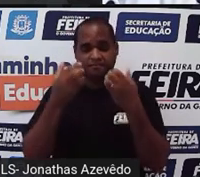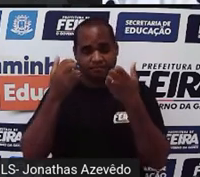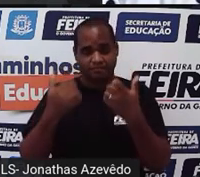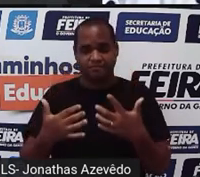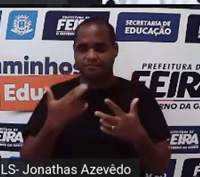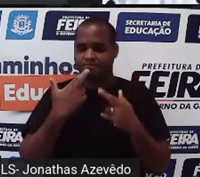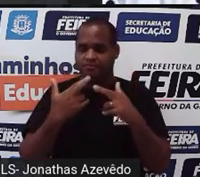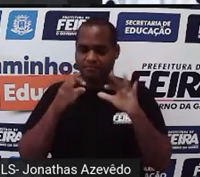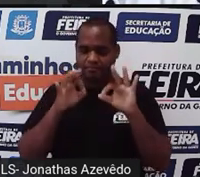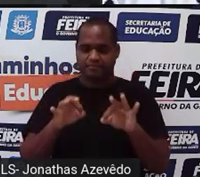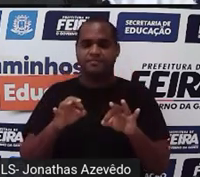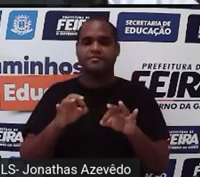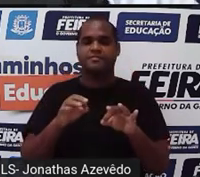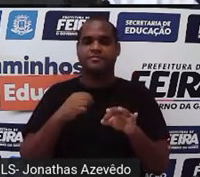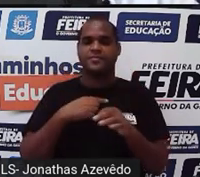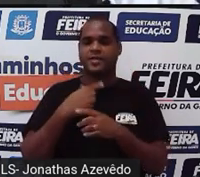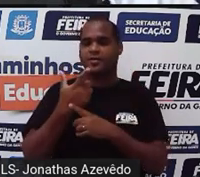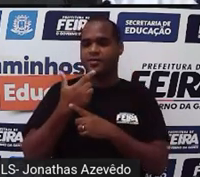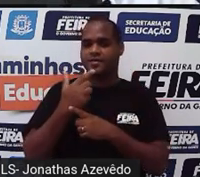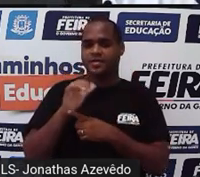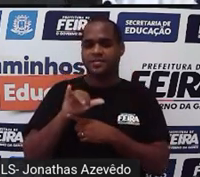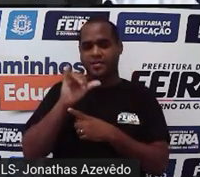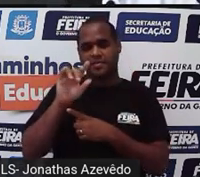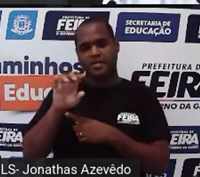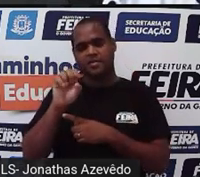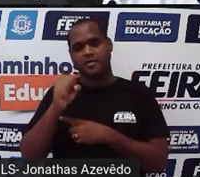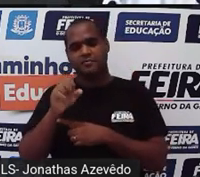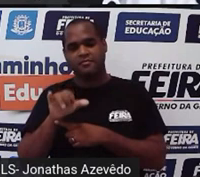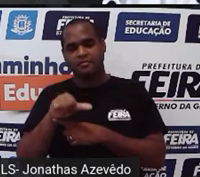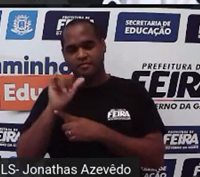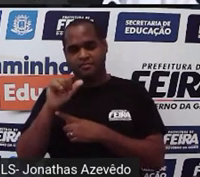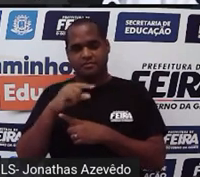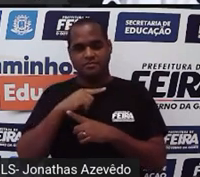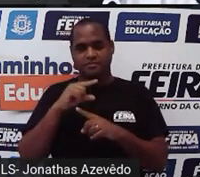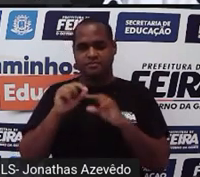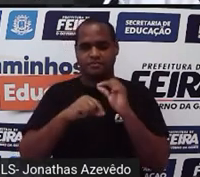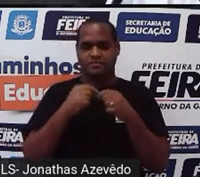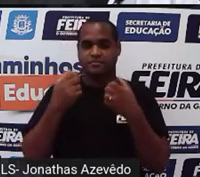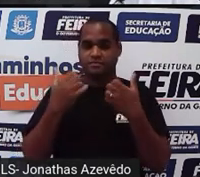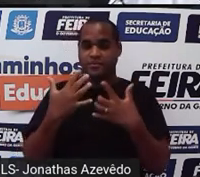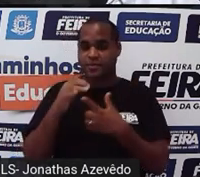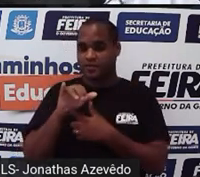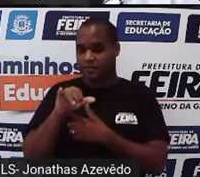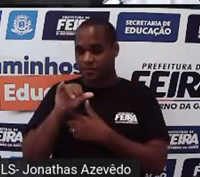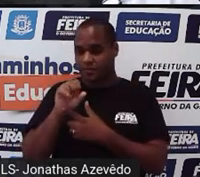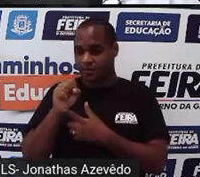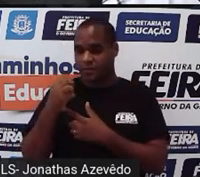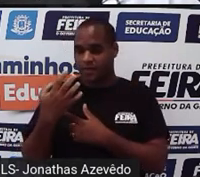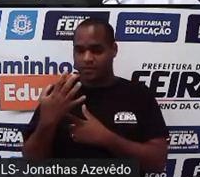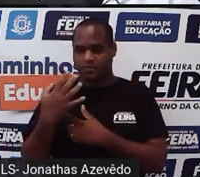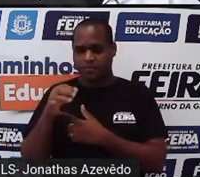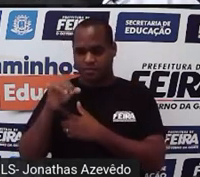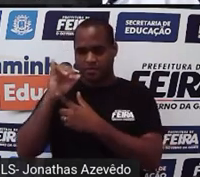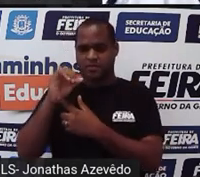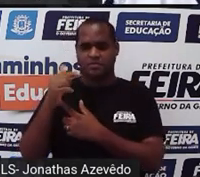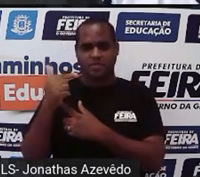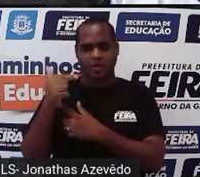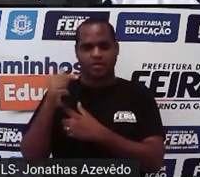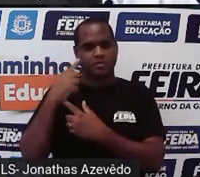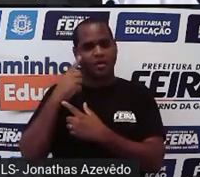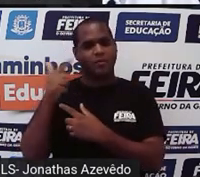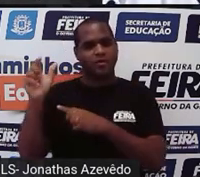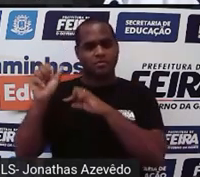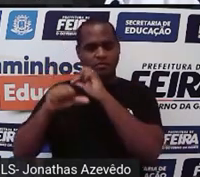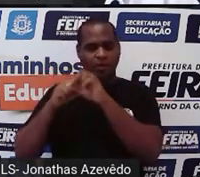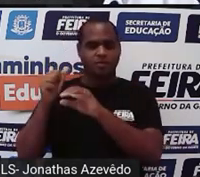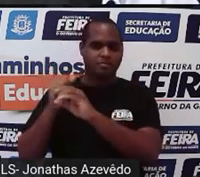operar menos 12 Y ou mais 8 y e esses 84 que não tem Y joga para o outro lado para fazer